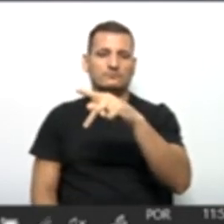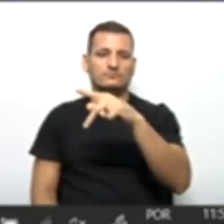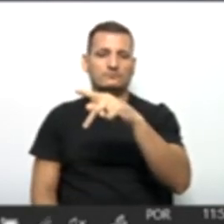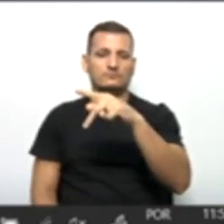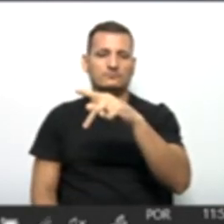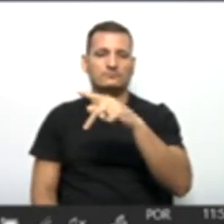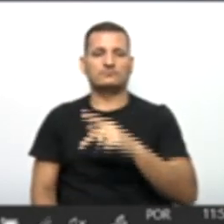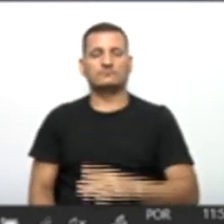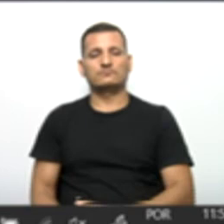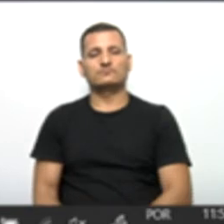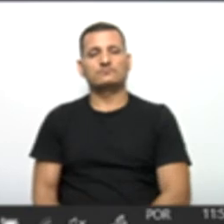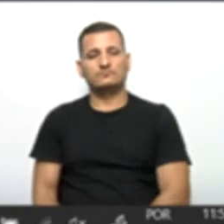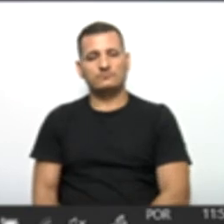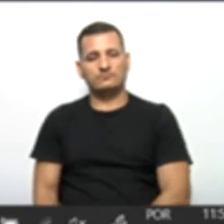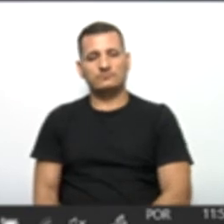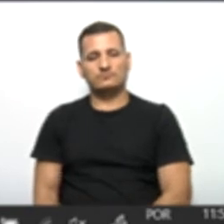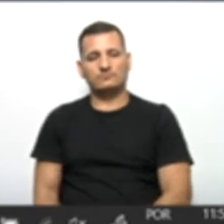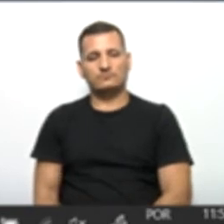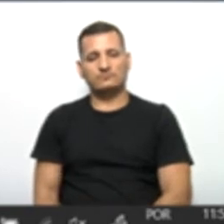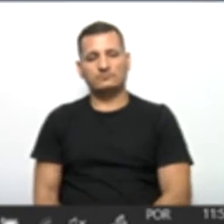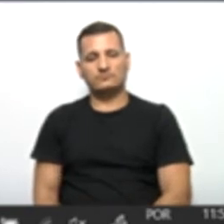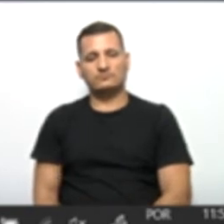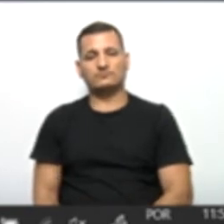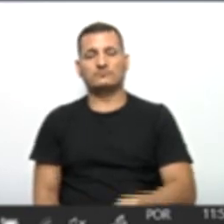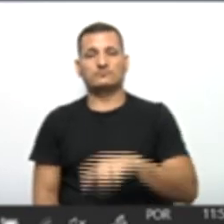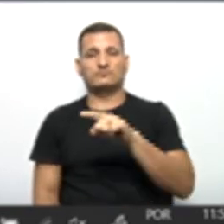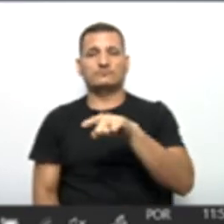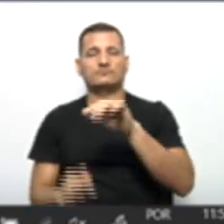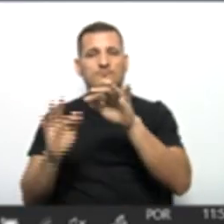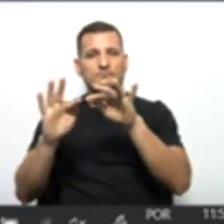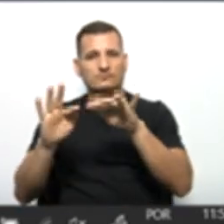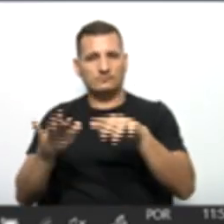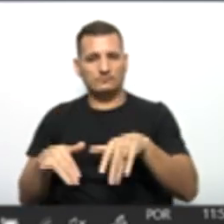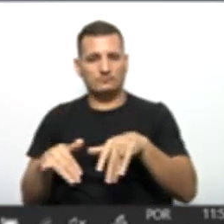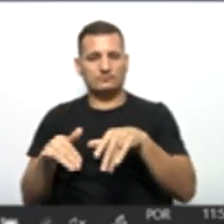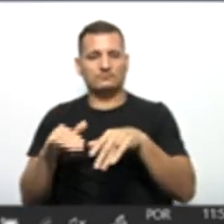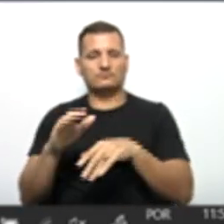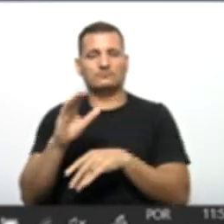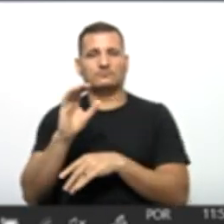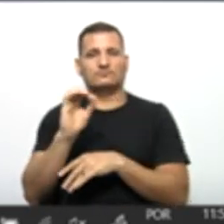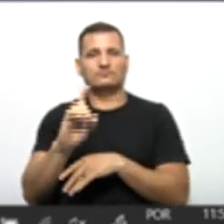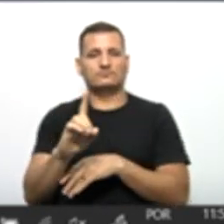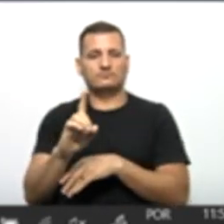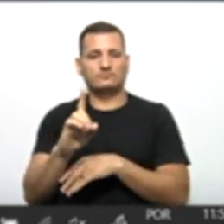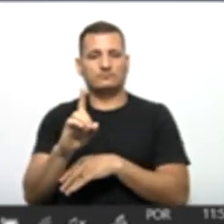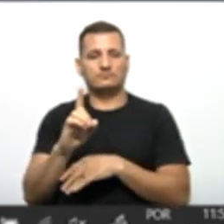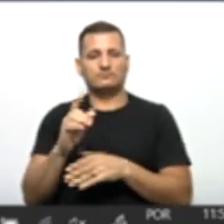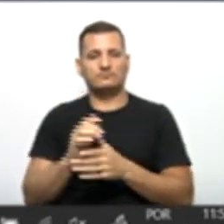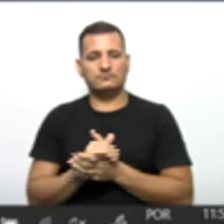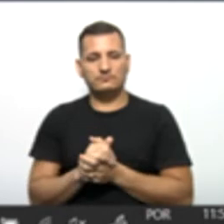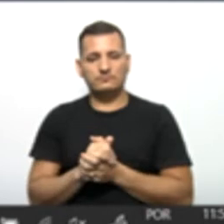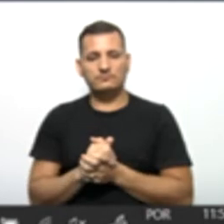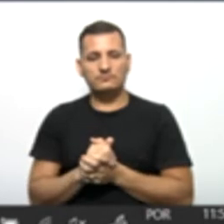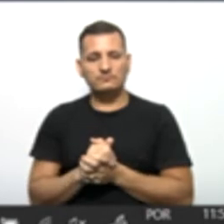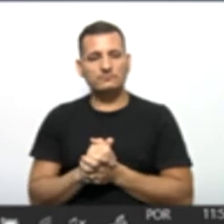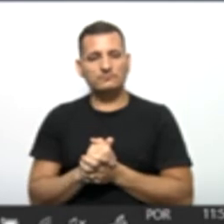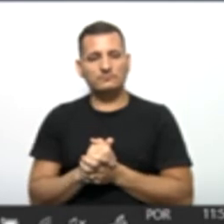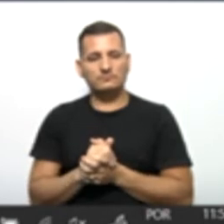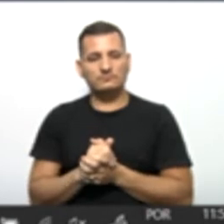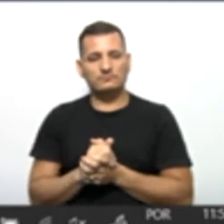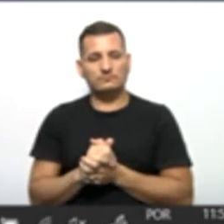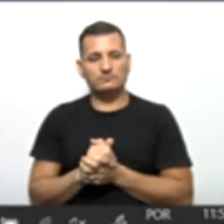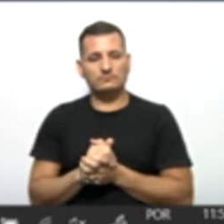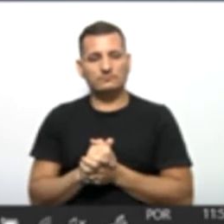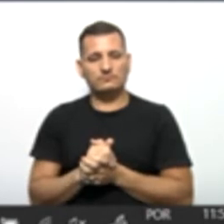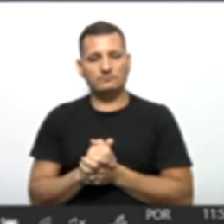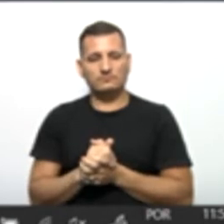slides de vocês e aqui finaliza o nosso código isso aqui também já está nos códigos de vocês das